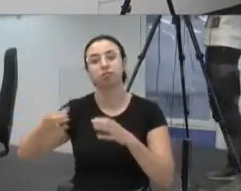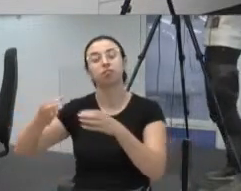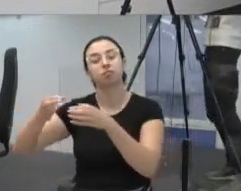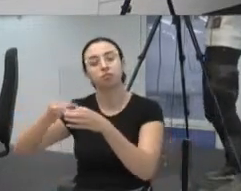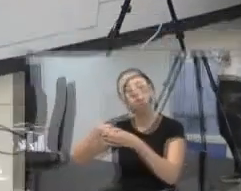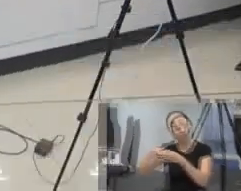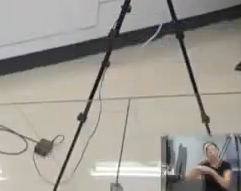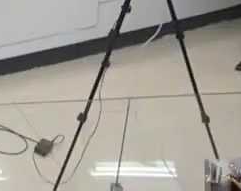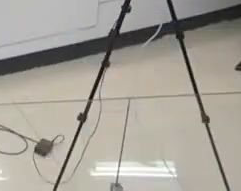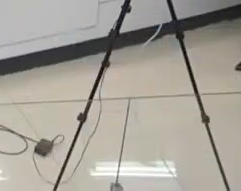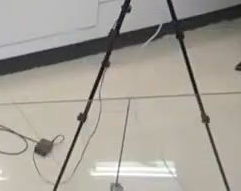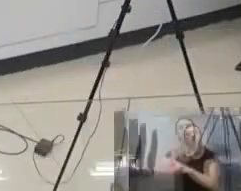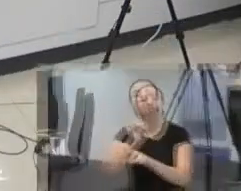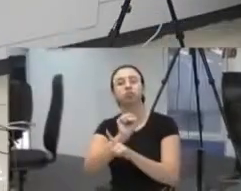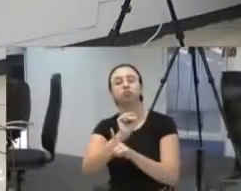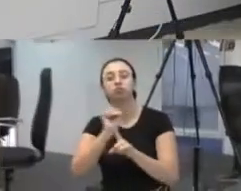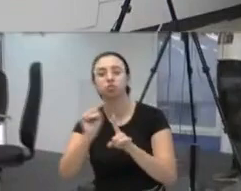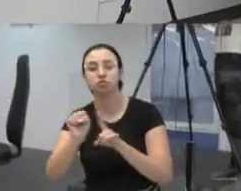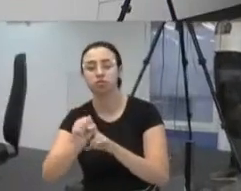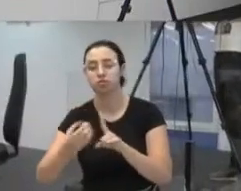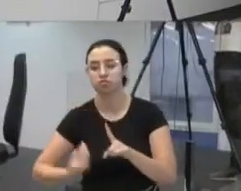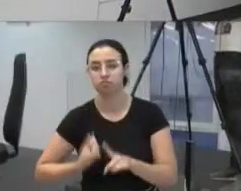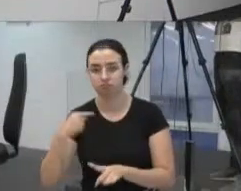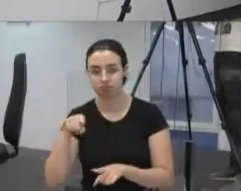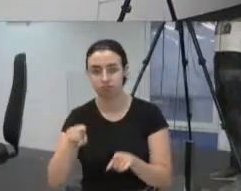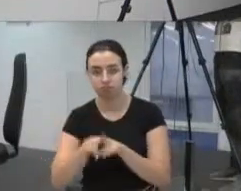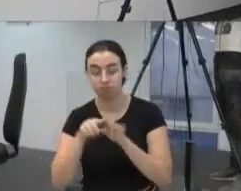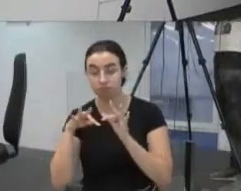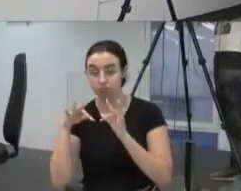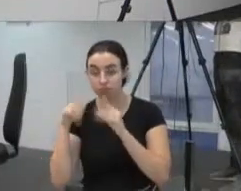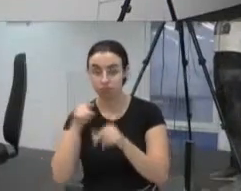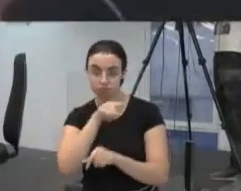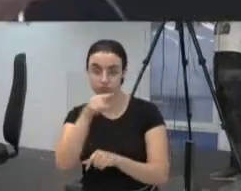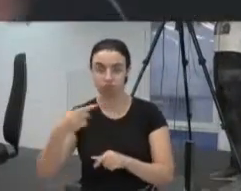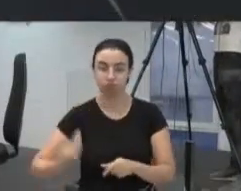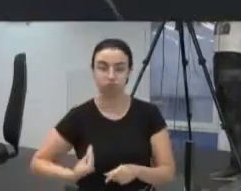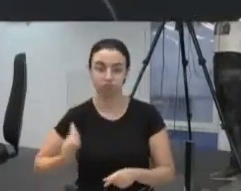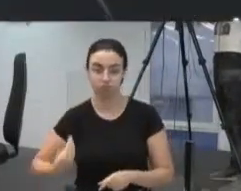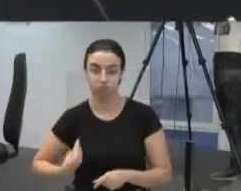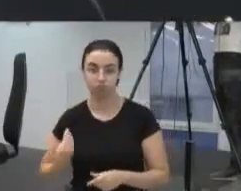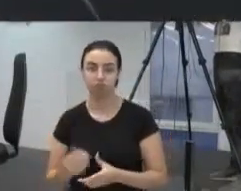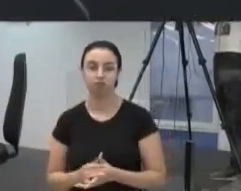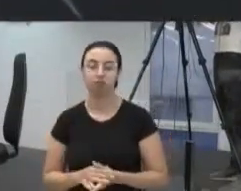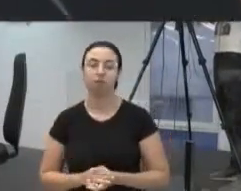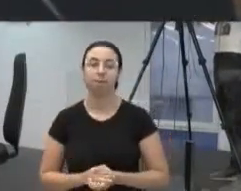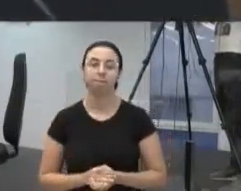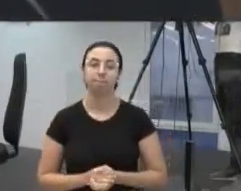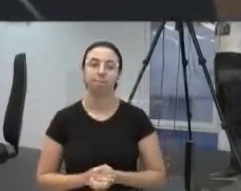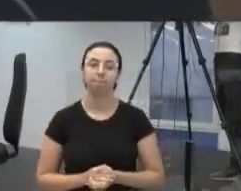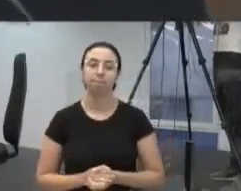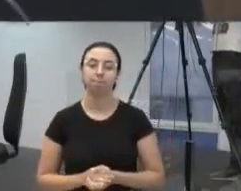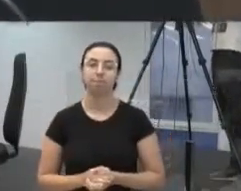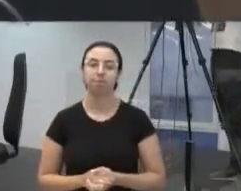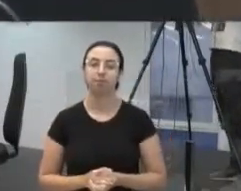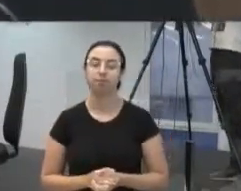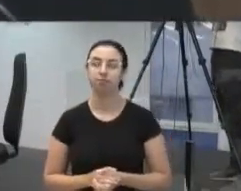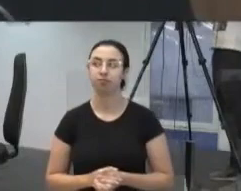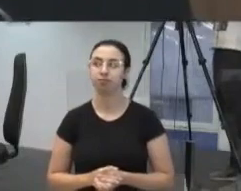equipe, e agradecer a todos vocês que estão aqui, aos senhores vereadores,